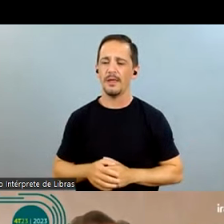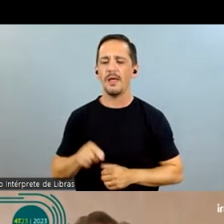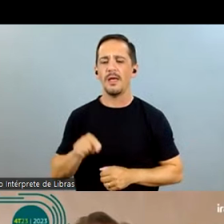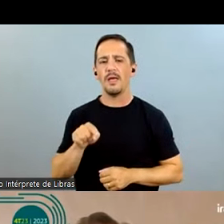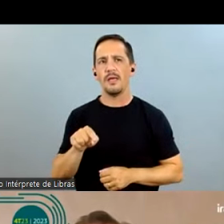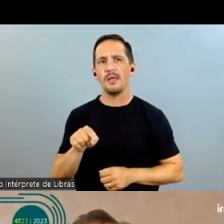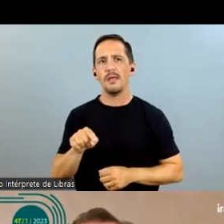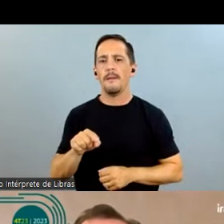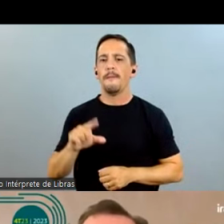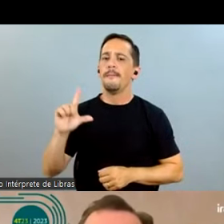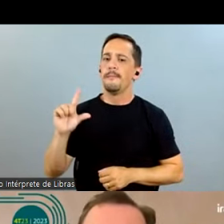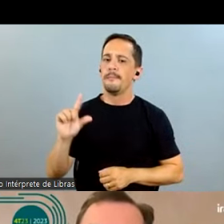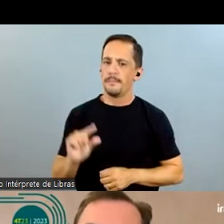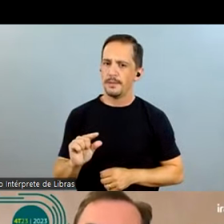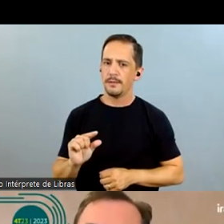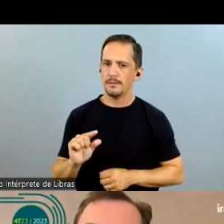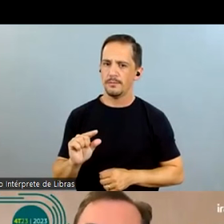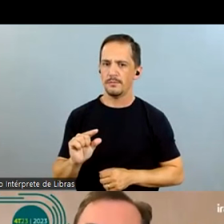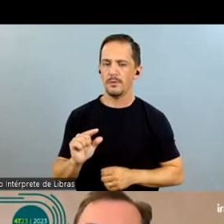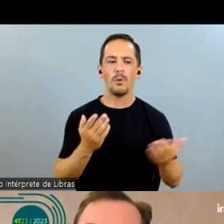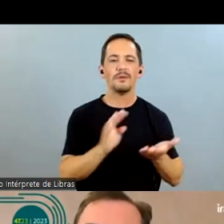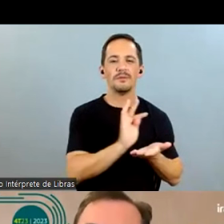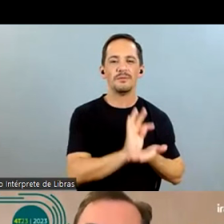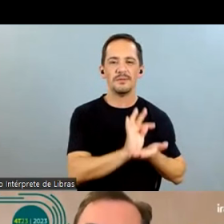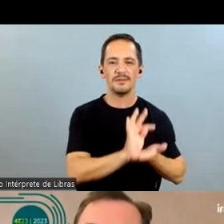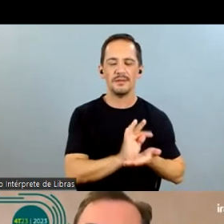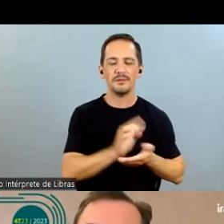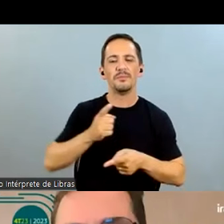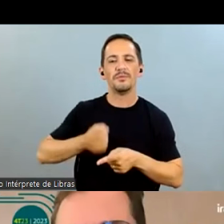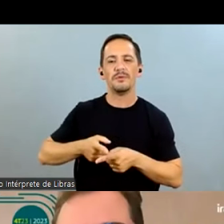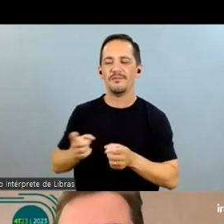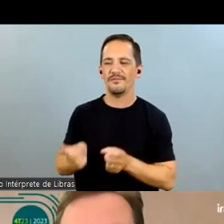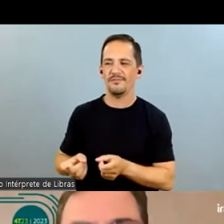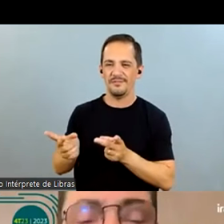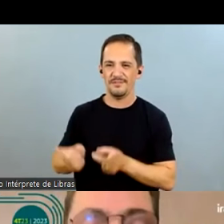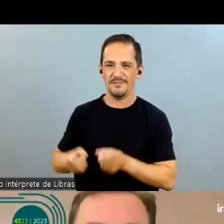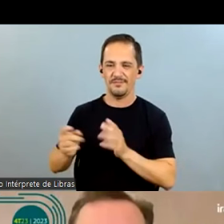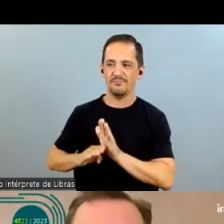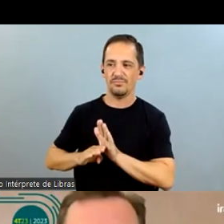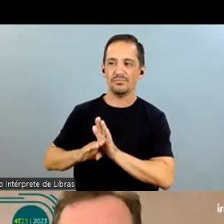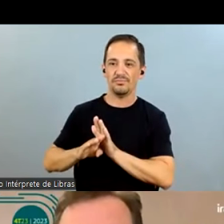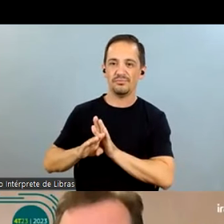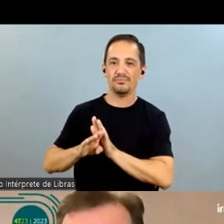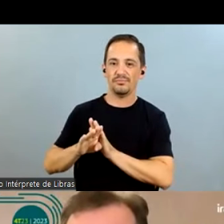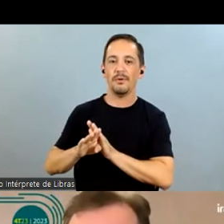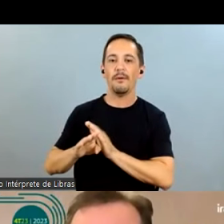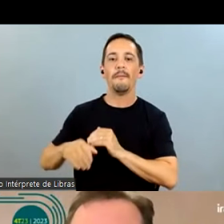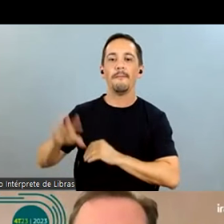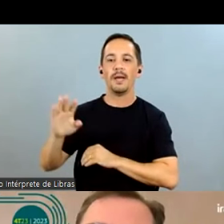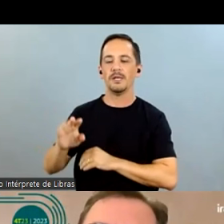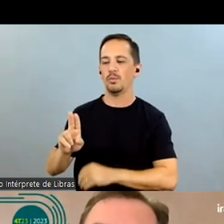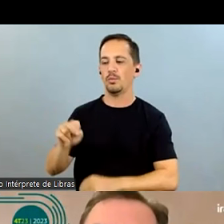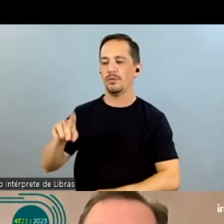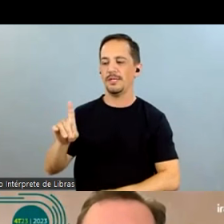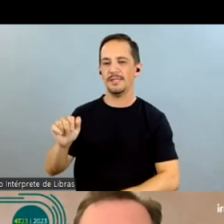menor do que em em toneladas em função de que as vendas que nós tivemos o aumento de vendas ocorreu mais na unidade T Santa Catarina